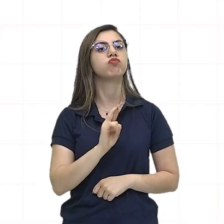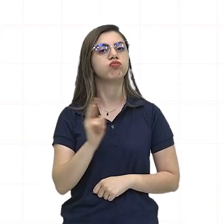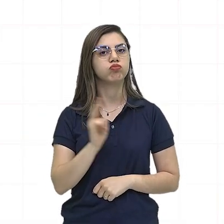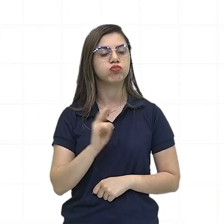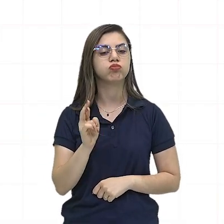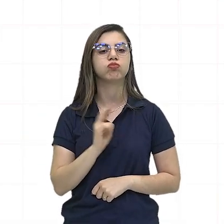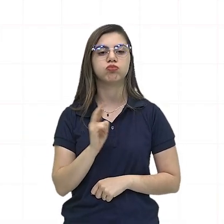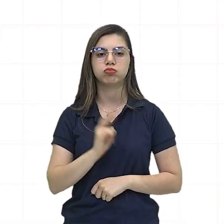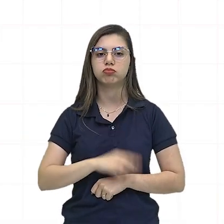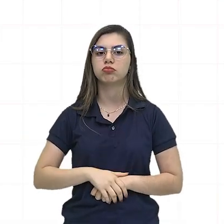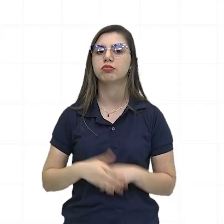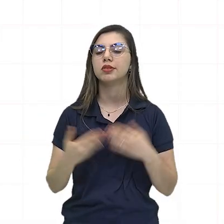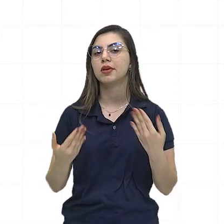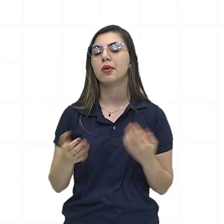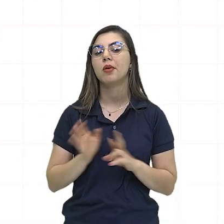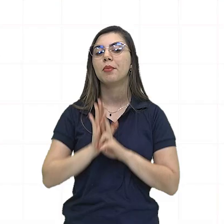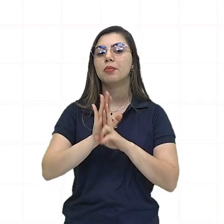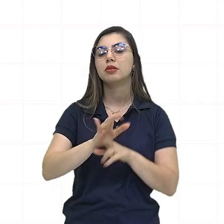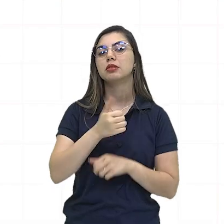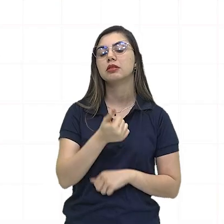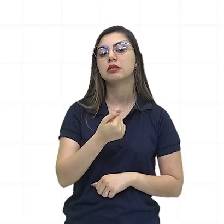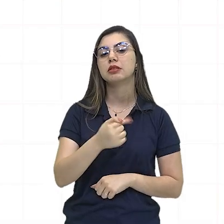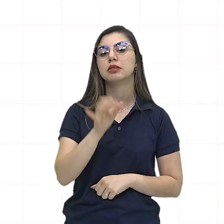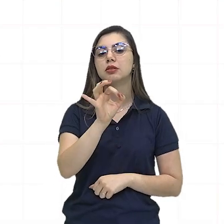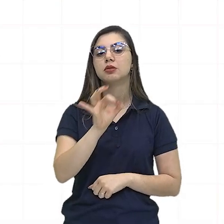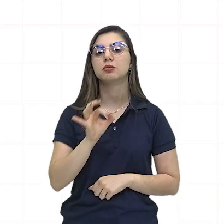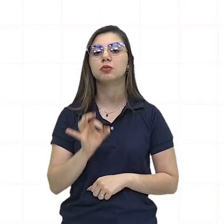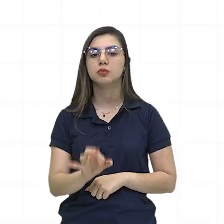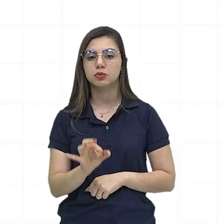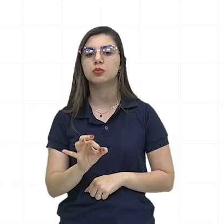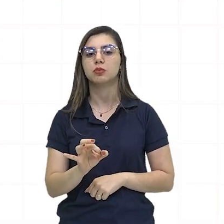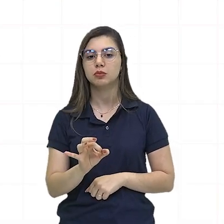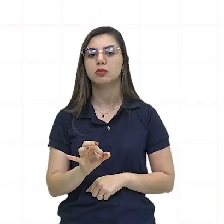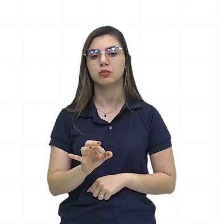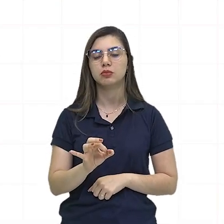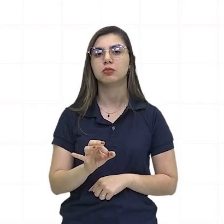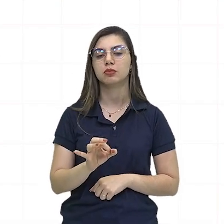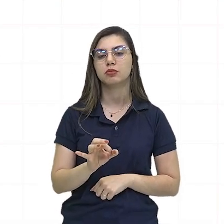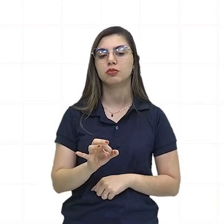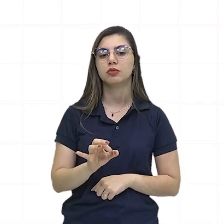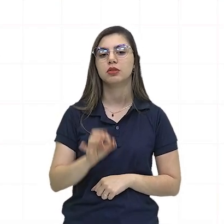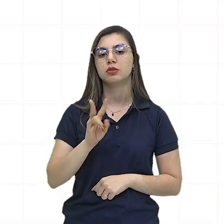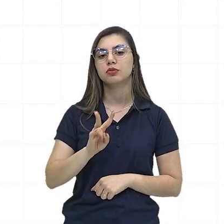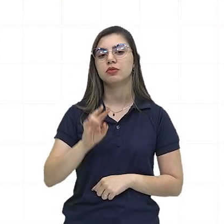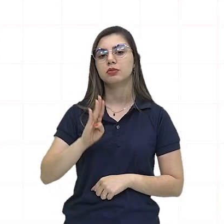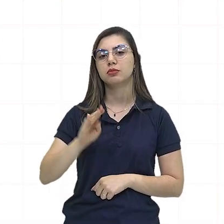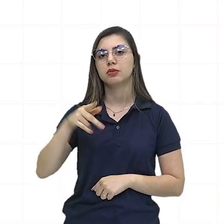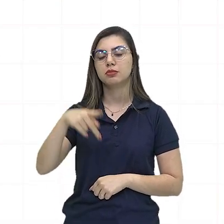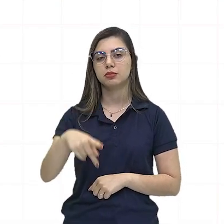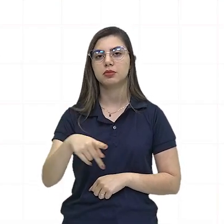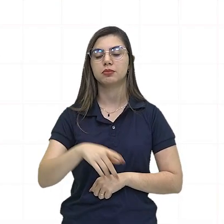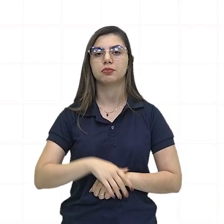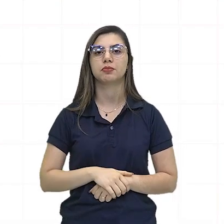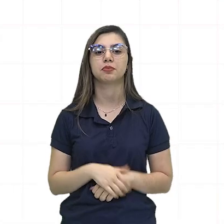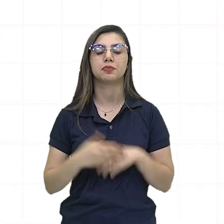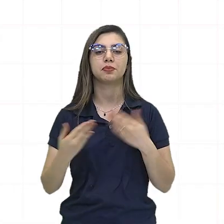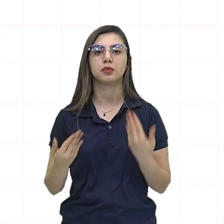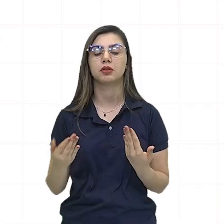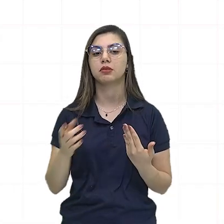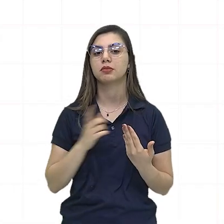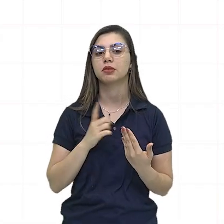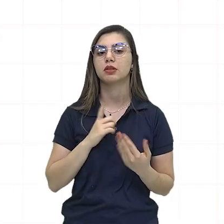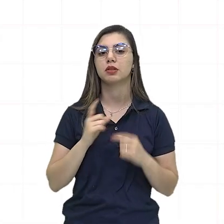reais, e isso representa 17% do valor bruto da produção. Ou seja, nós temos aí a